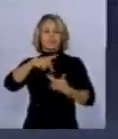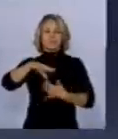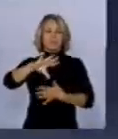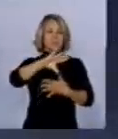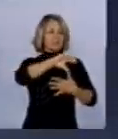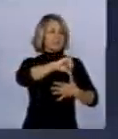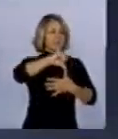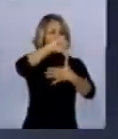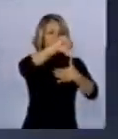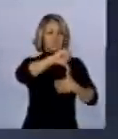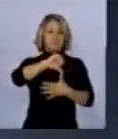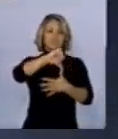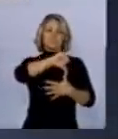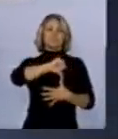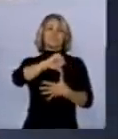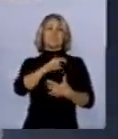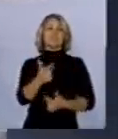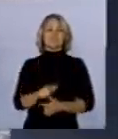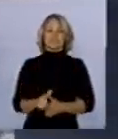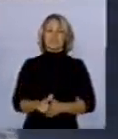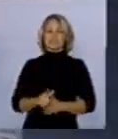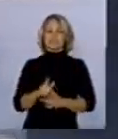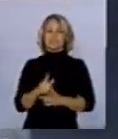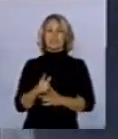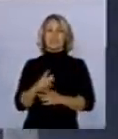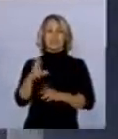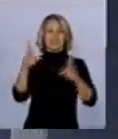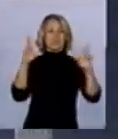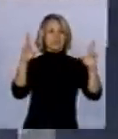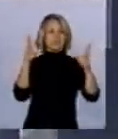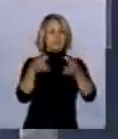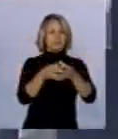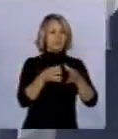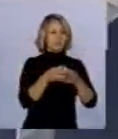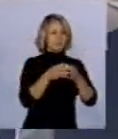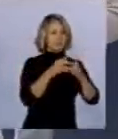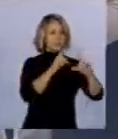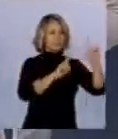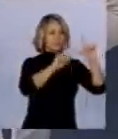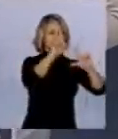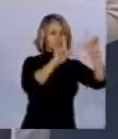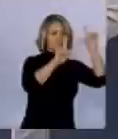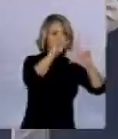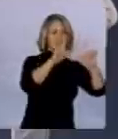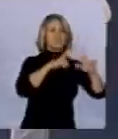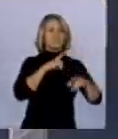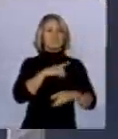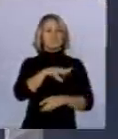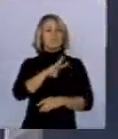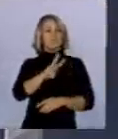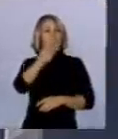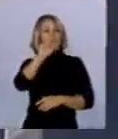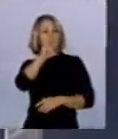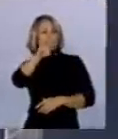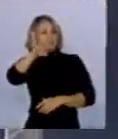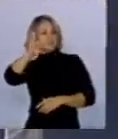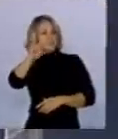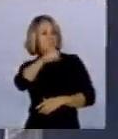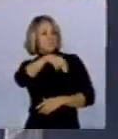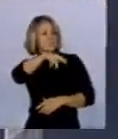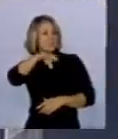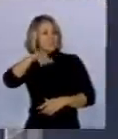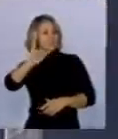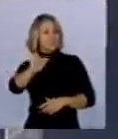associação sem fins lucrativos e representa estúdios produtores de obras audiovisuais entre eles Walt Disney Paramount Fox